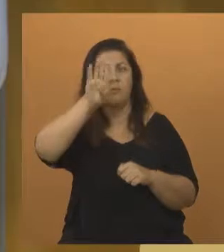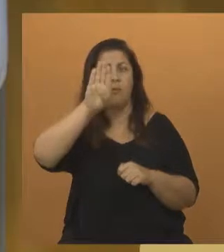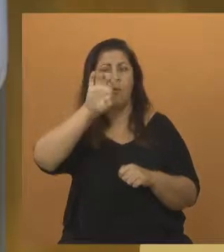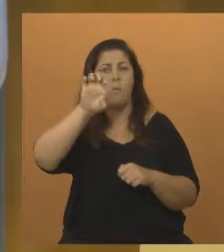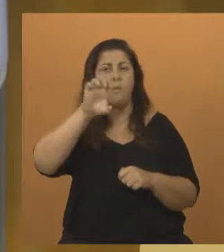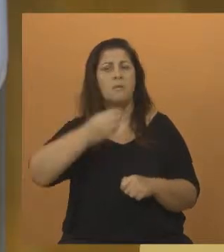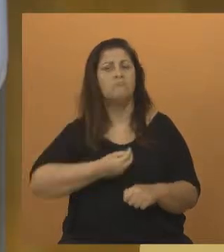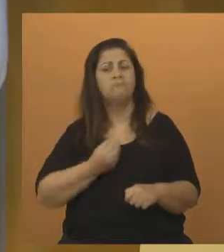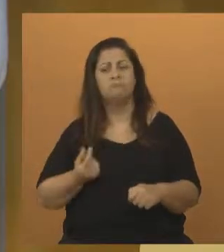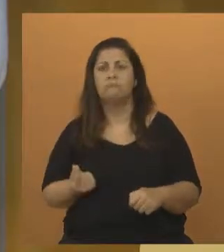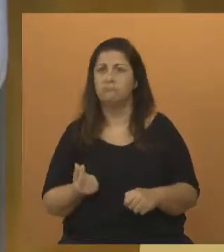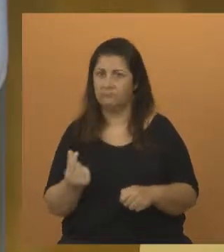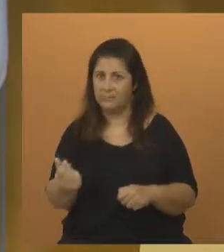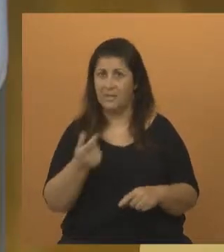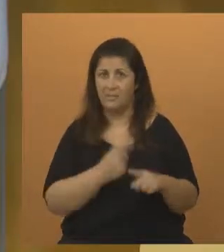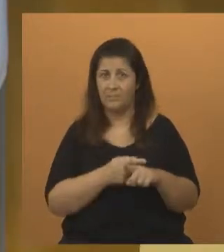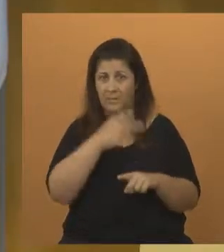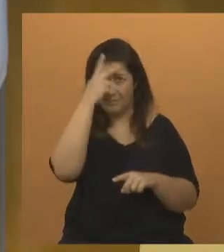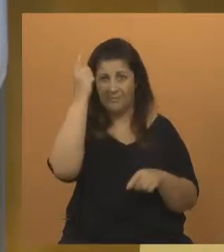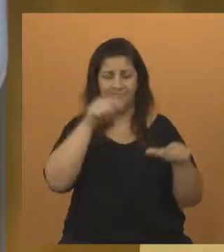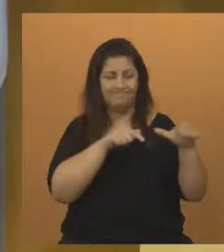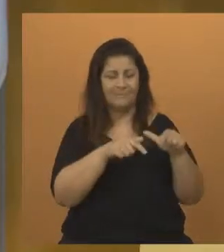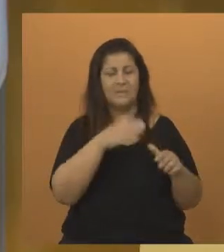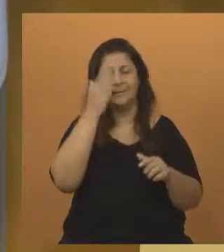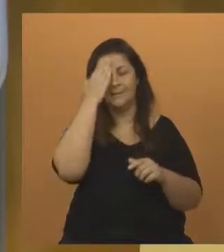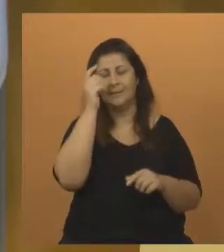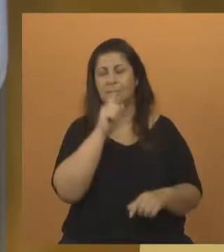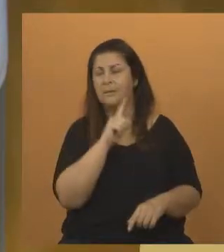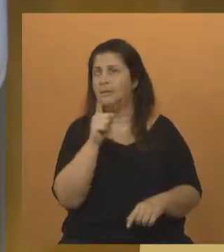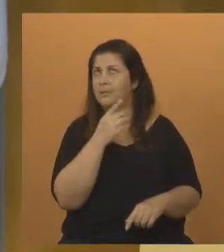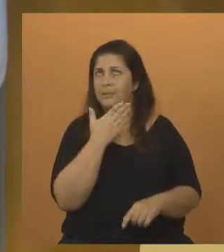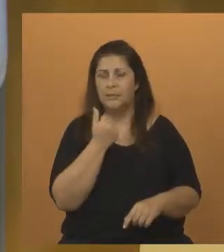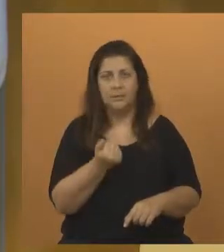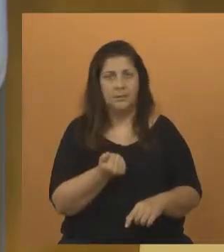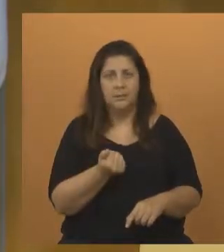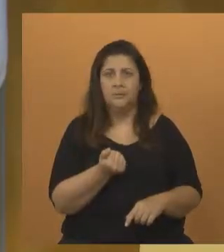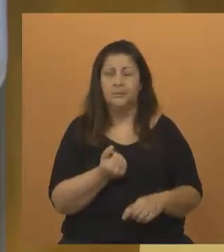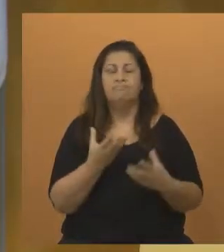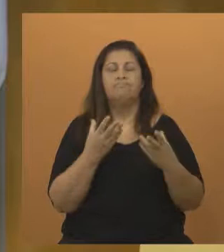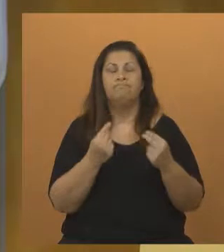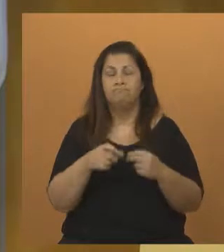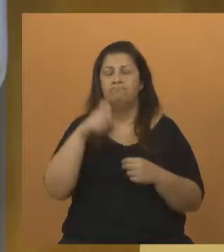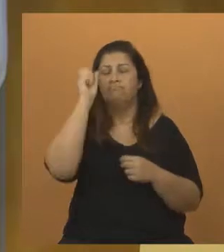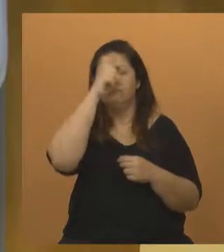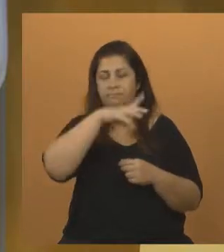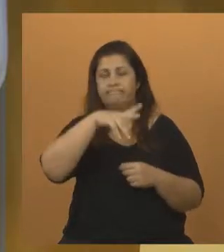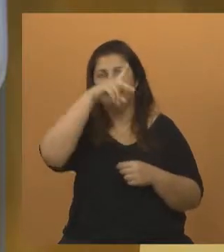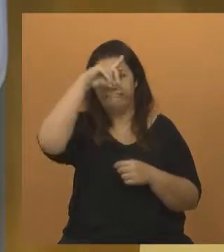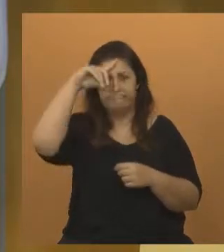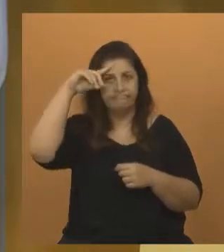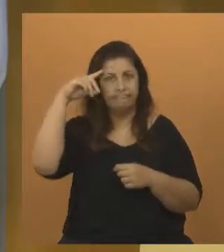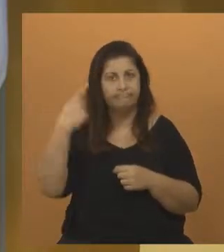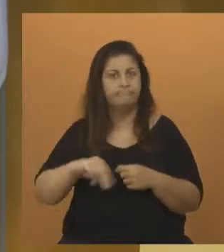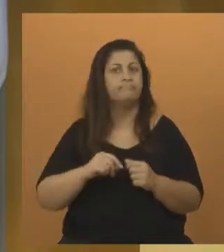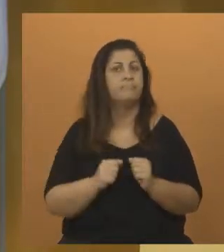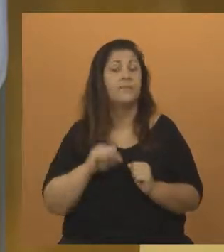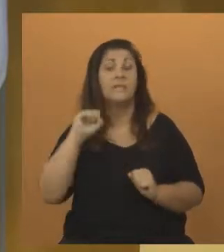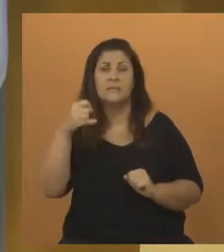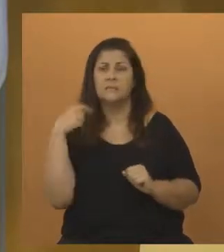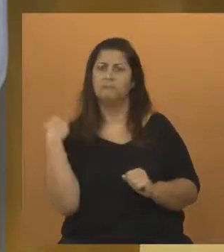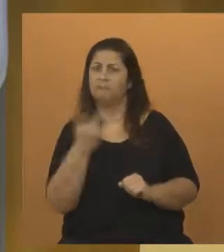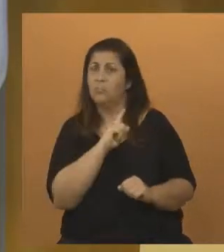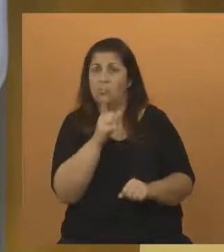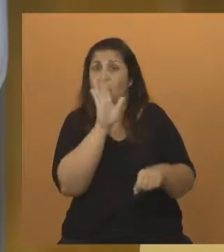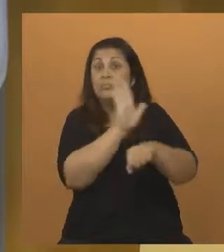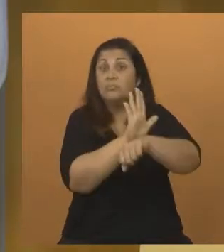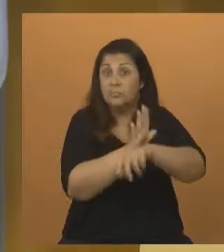quem está lá dentro sabe que não é fácil hoje você manter um clube. É muito difícil. E se nós não ajudarmos da